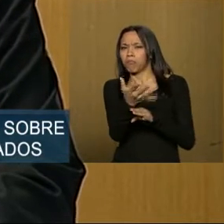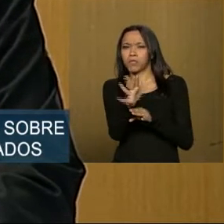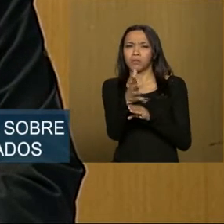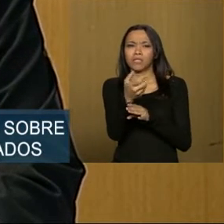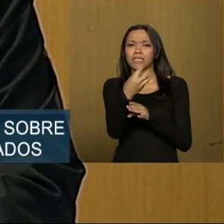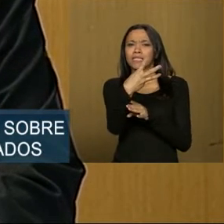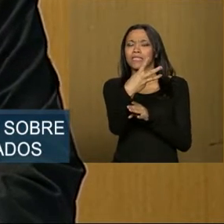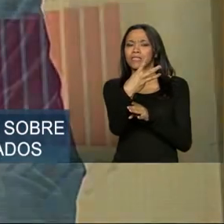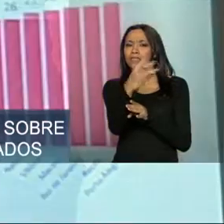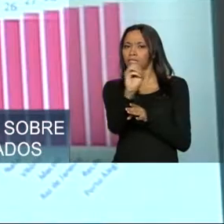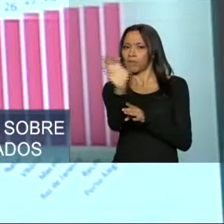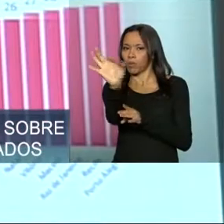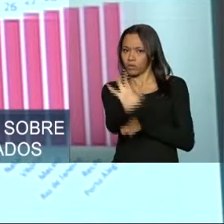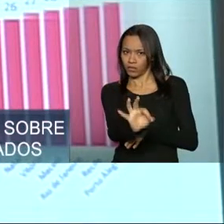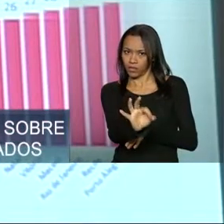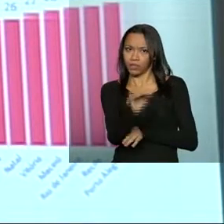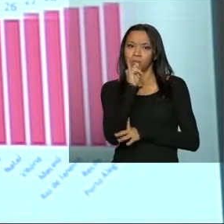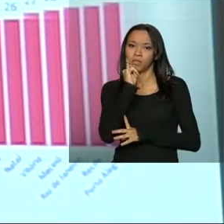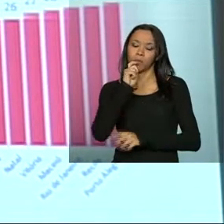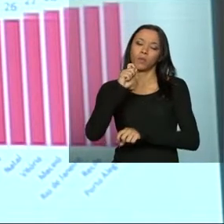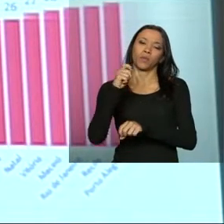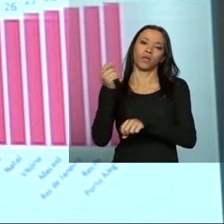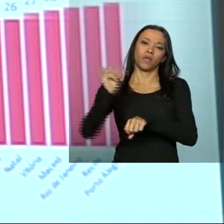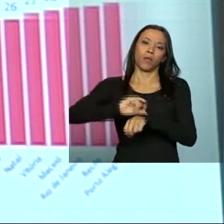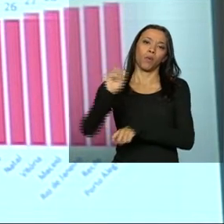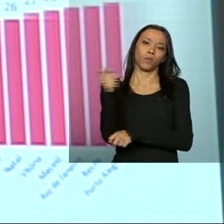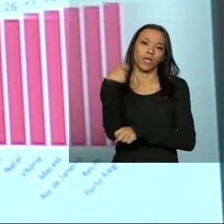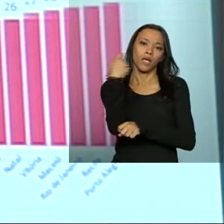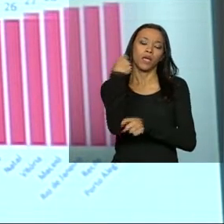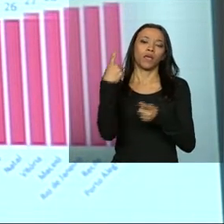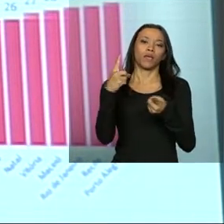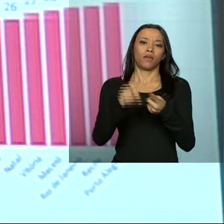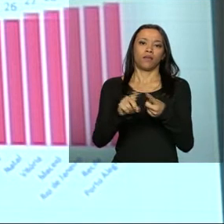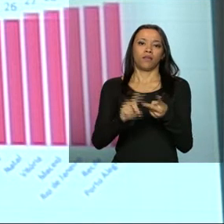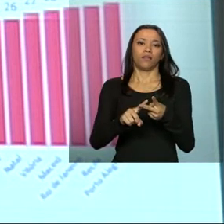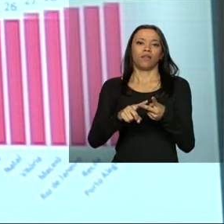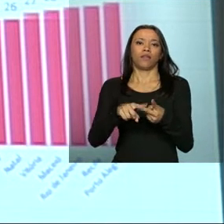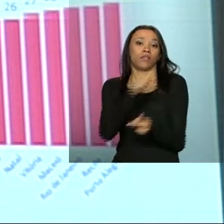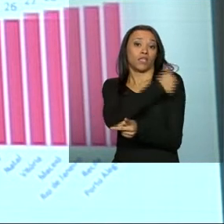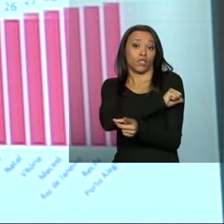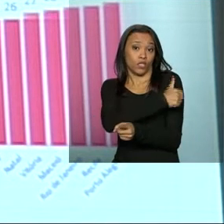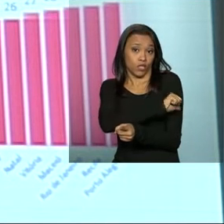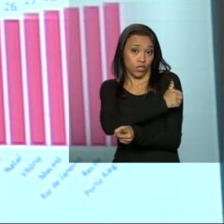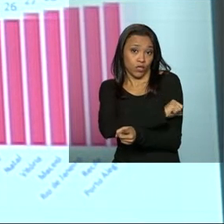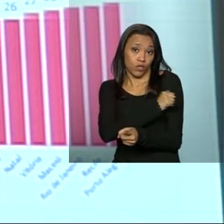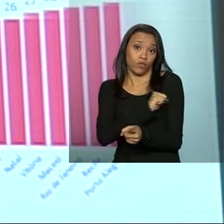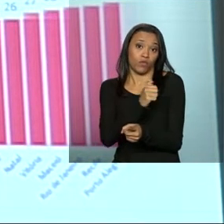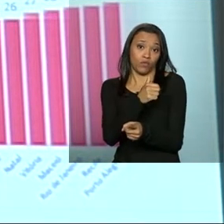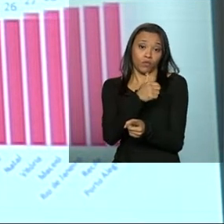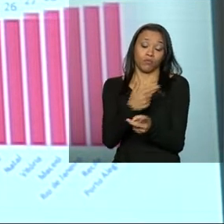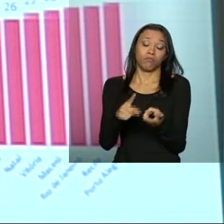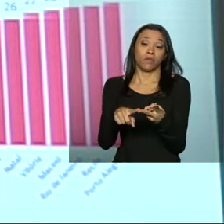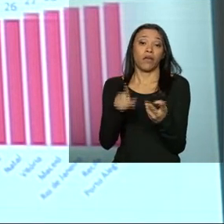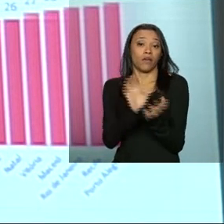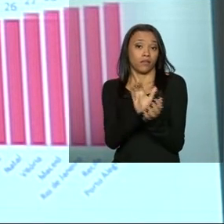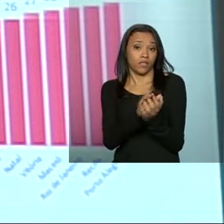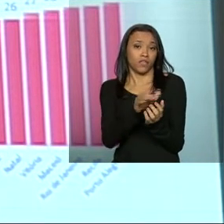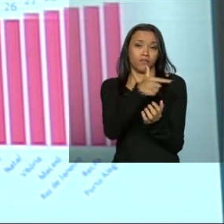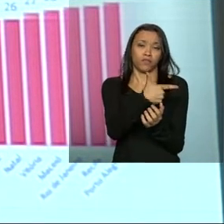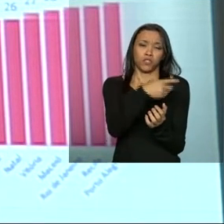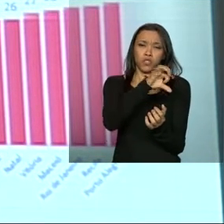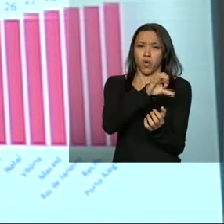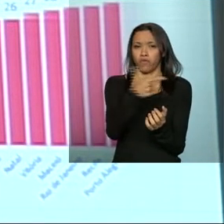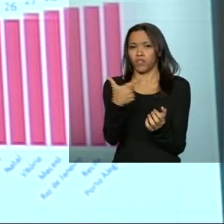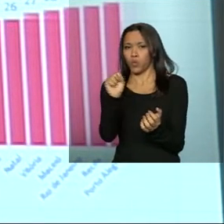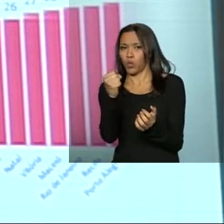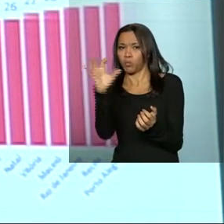30% em Porto Alegre, no Rio de Janeiro, né? Em 29%, 28% também em Recife, e muito